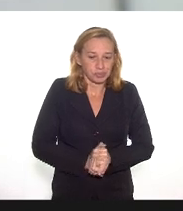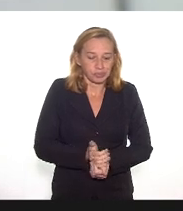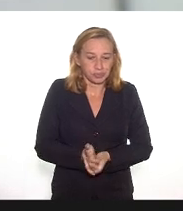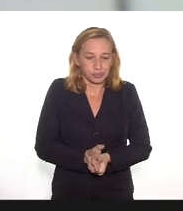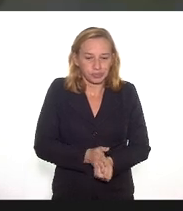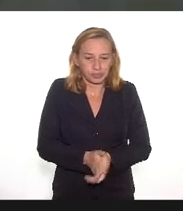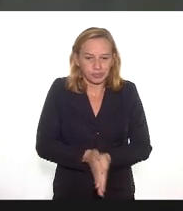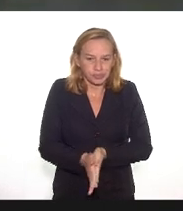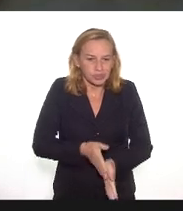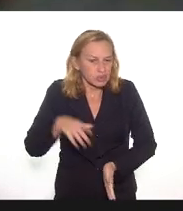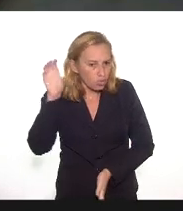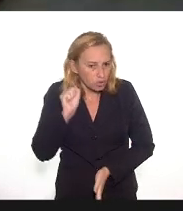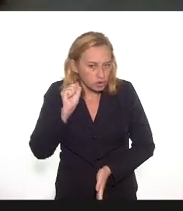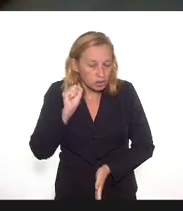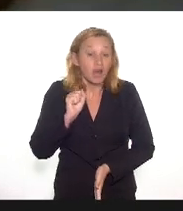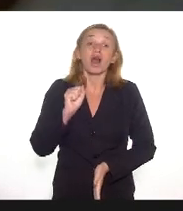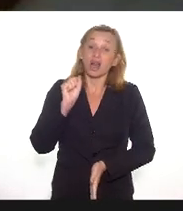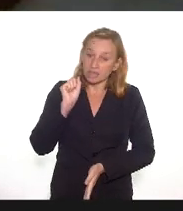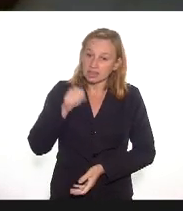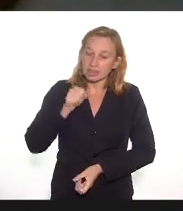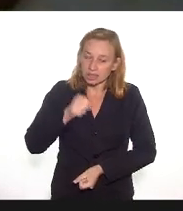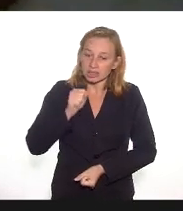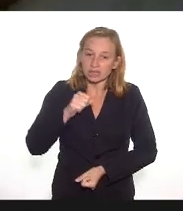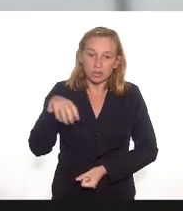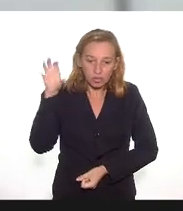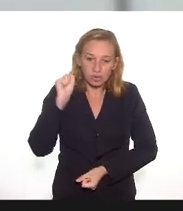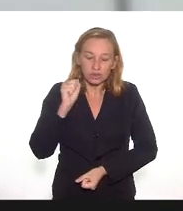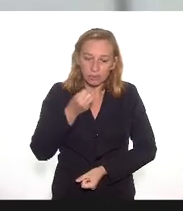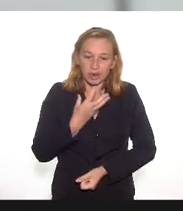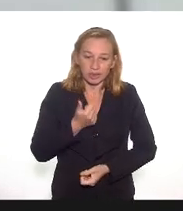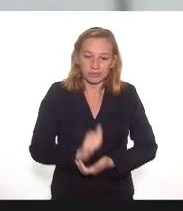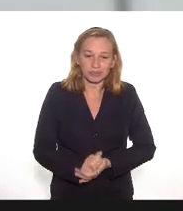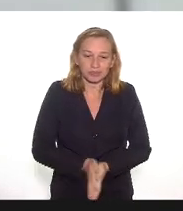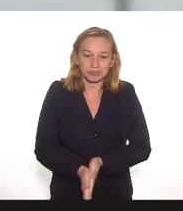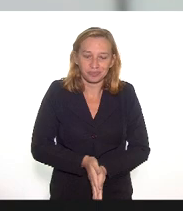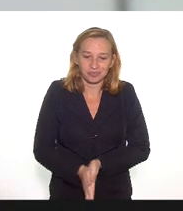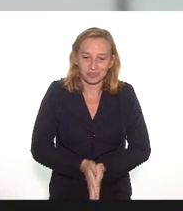Está escutando, Luiz Paulo? Muito bem.